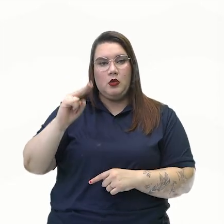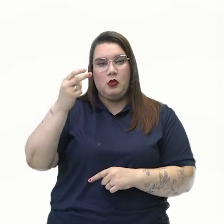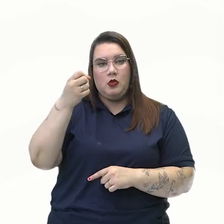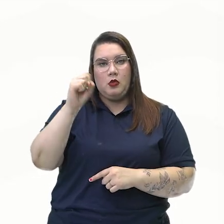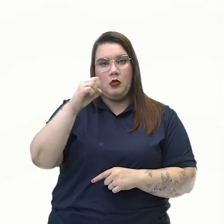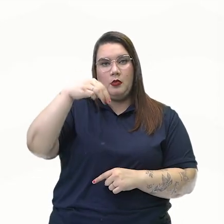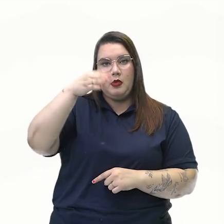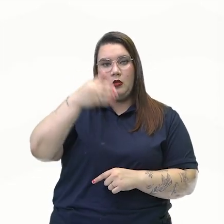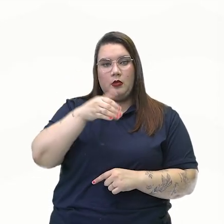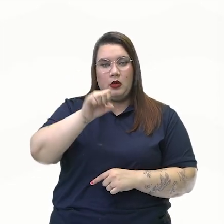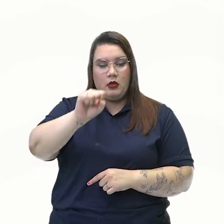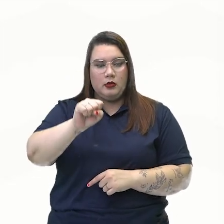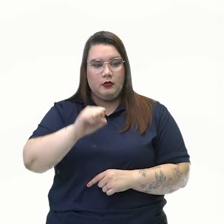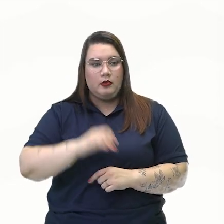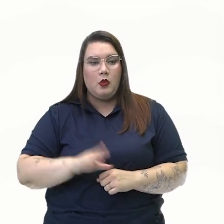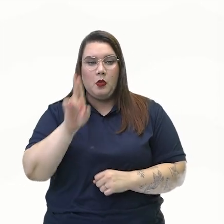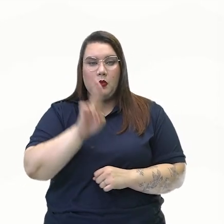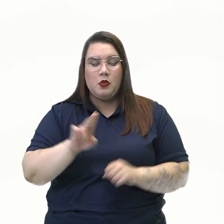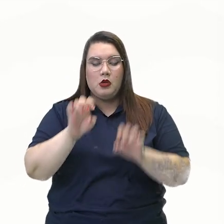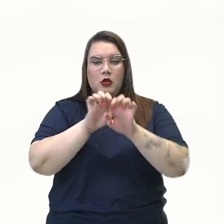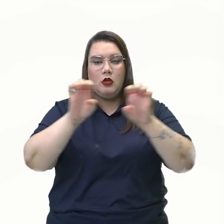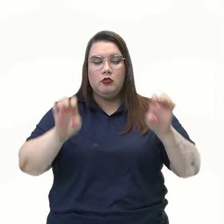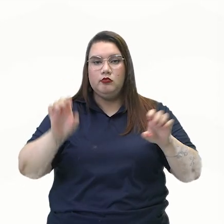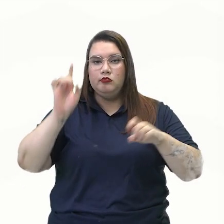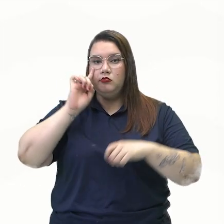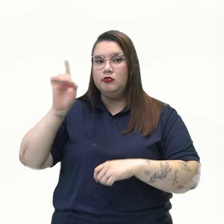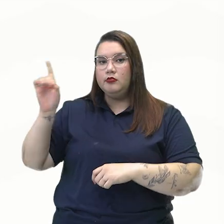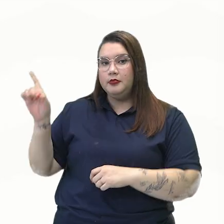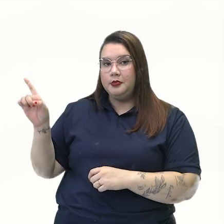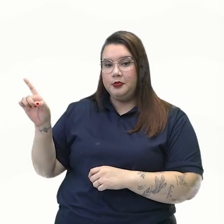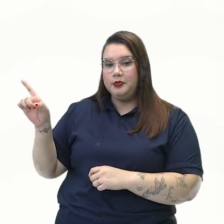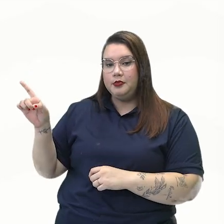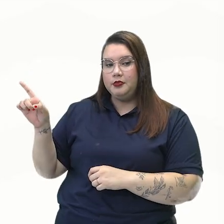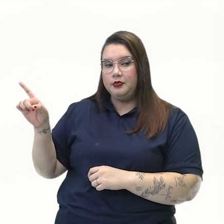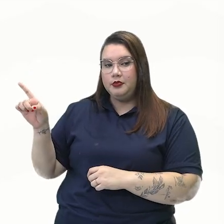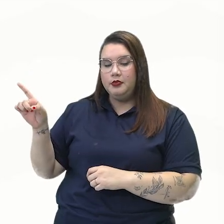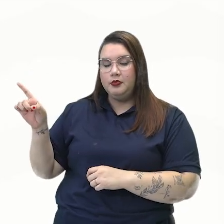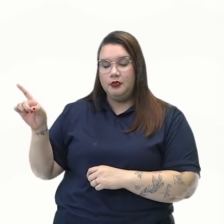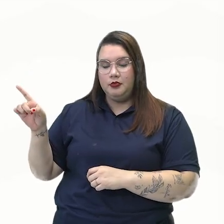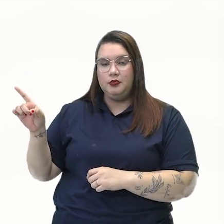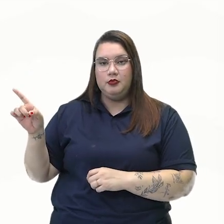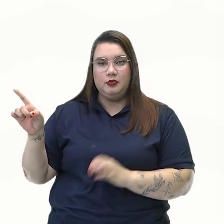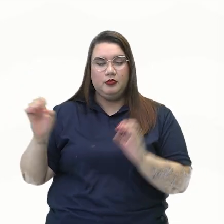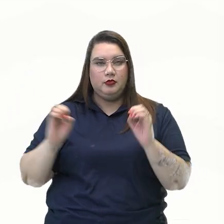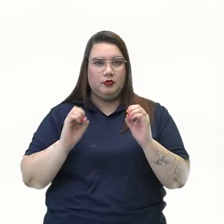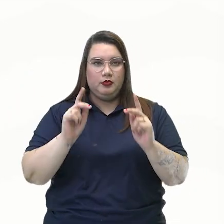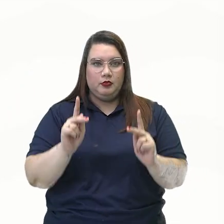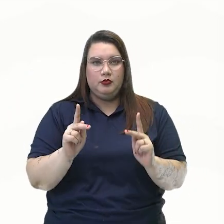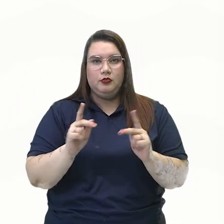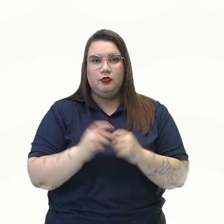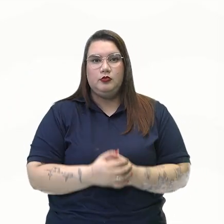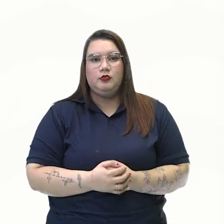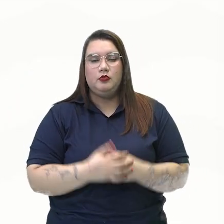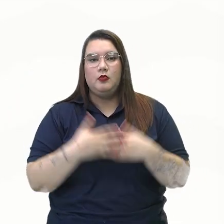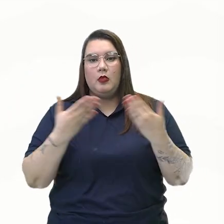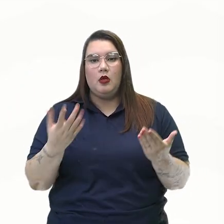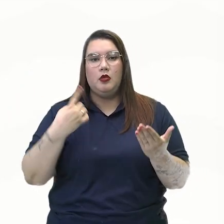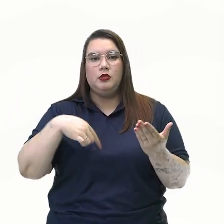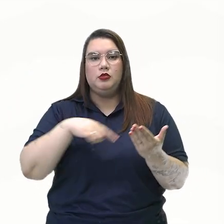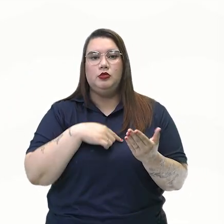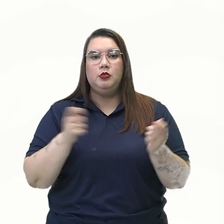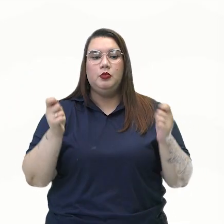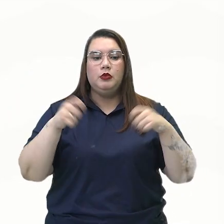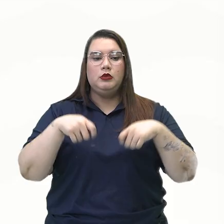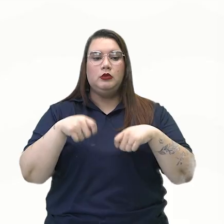por segundo. Utilizando a equação em que a velocidade, né, é igual a lambda vezes f, a gente vai encontrar, então, aqui,